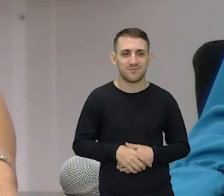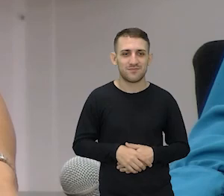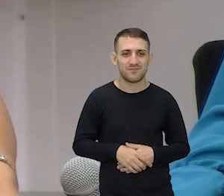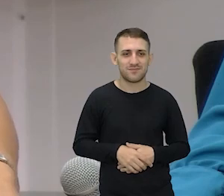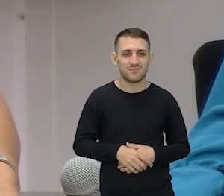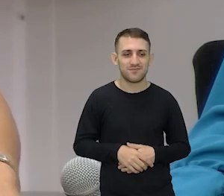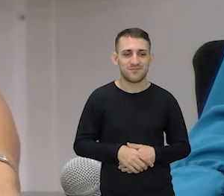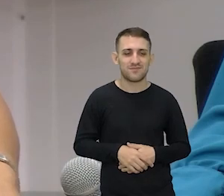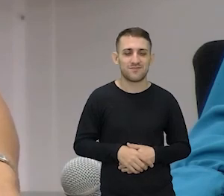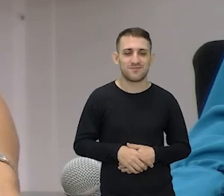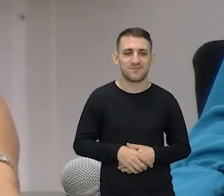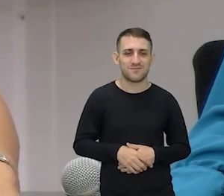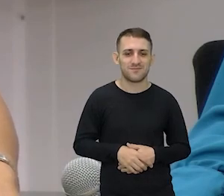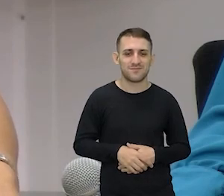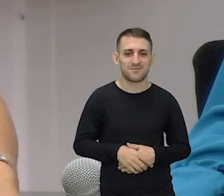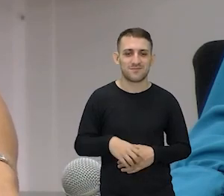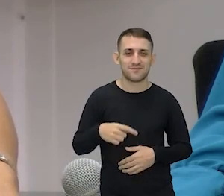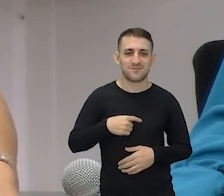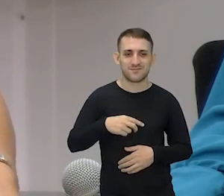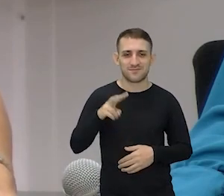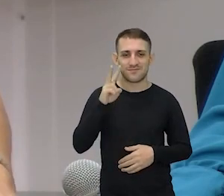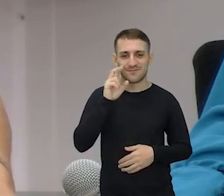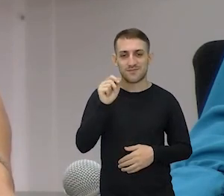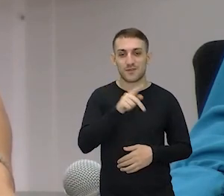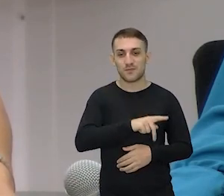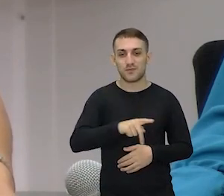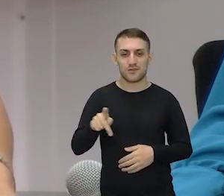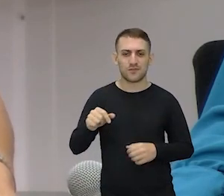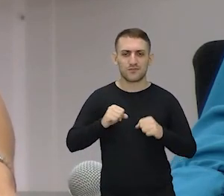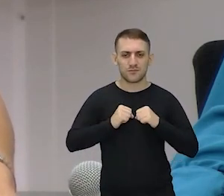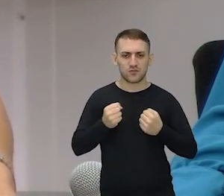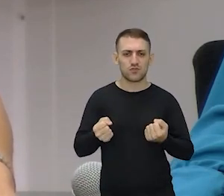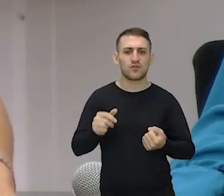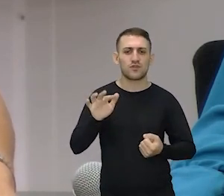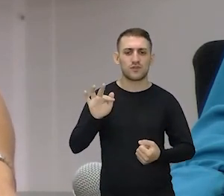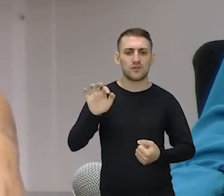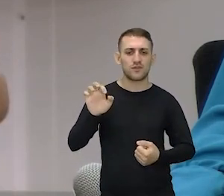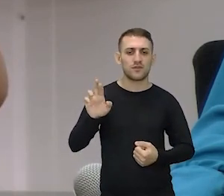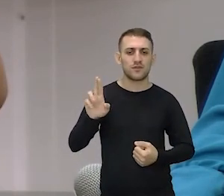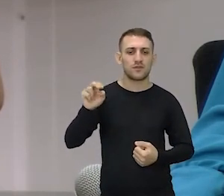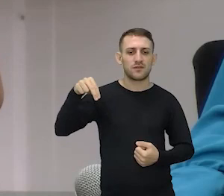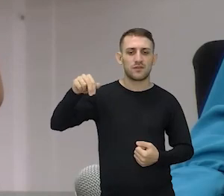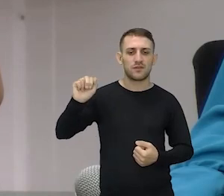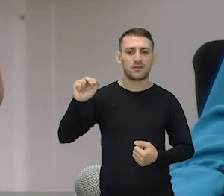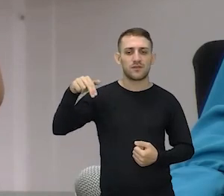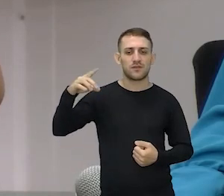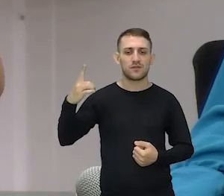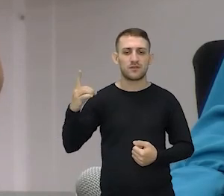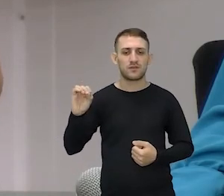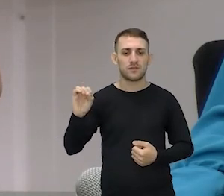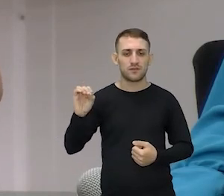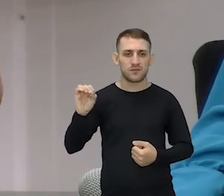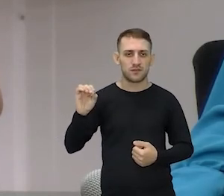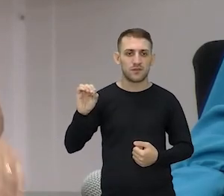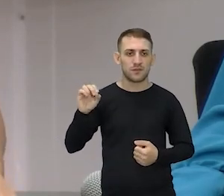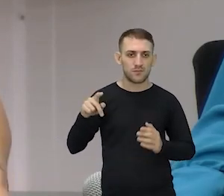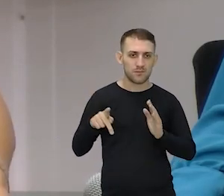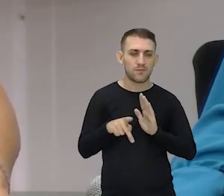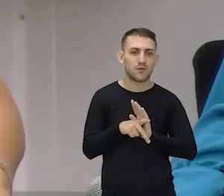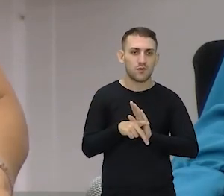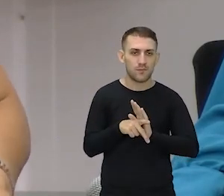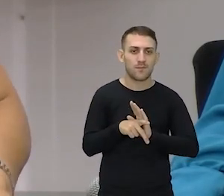Eu vejo que a dedicação do professor Fernando, acho que é de Fernando, viu? É de Fernando para